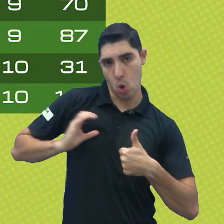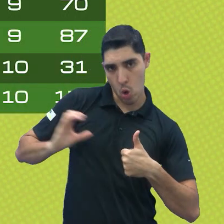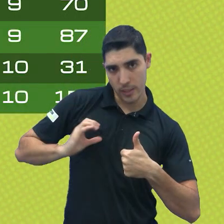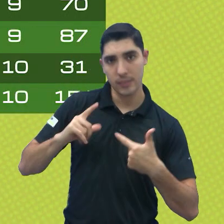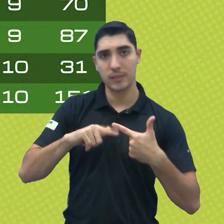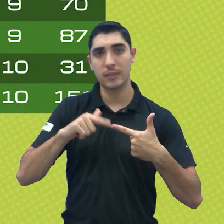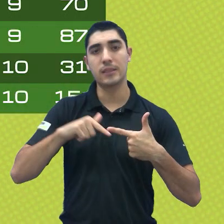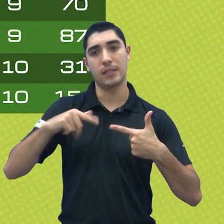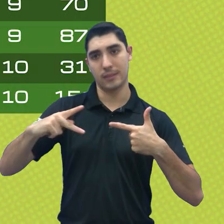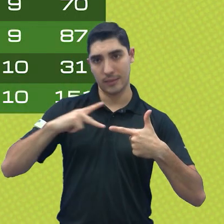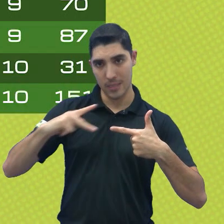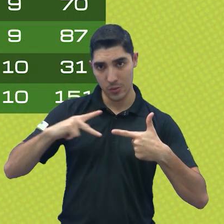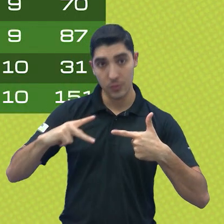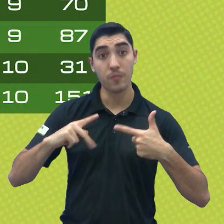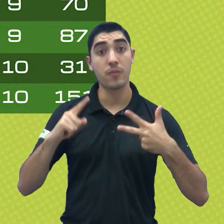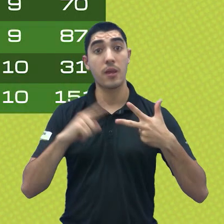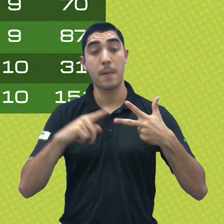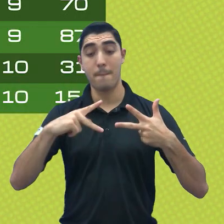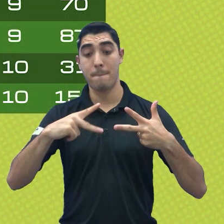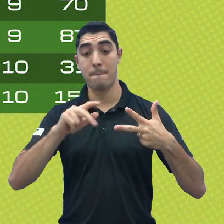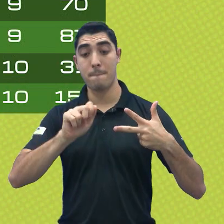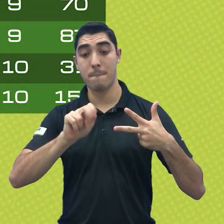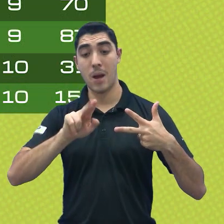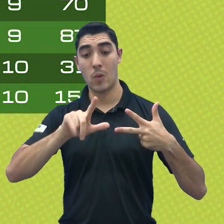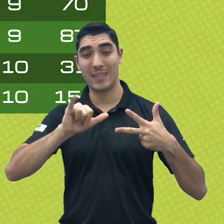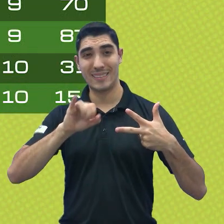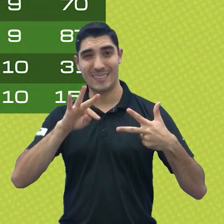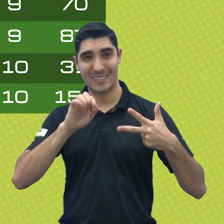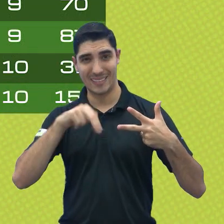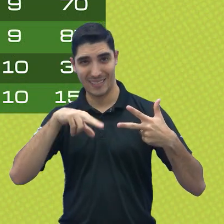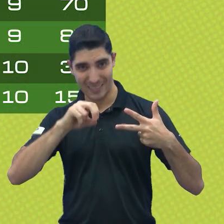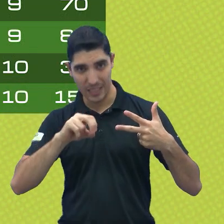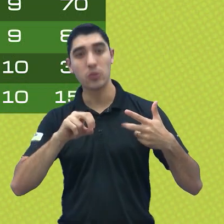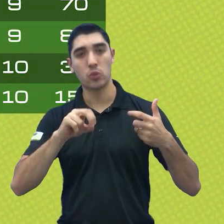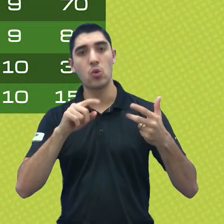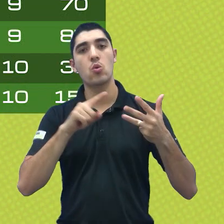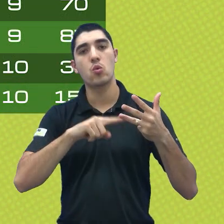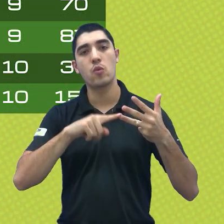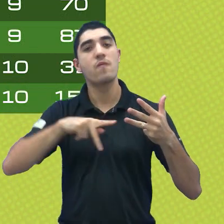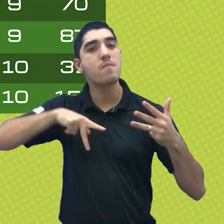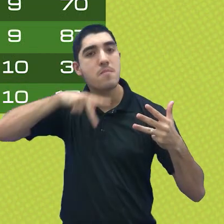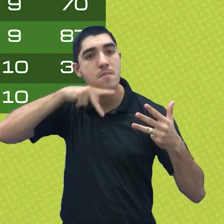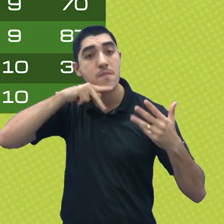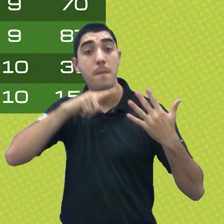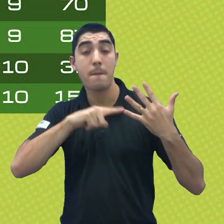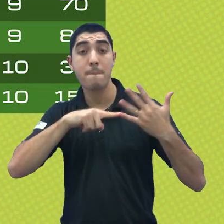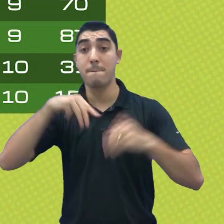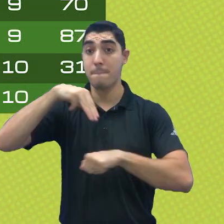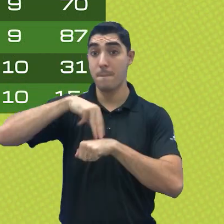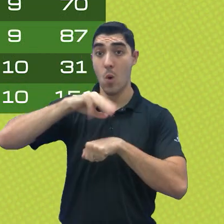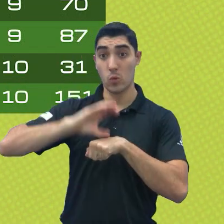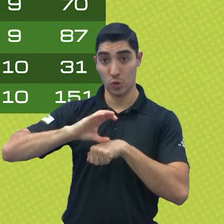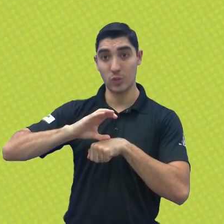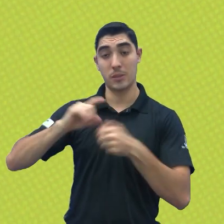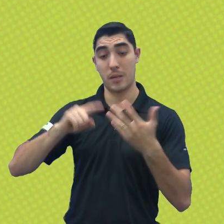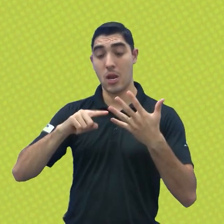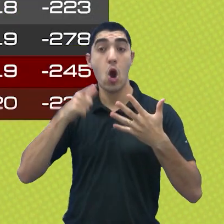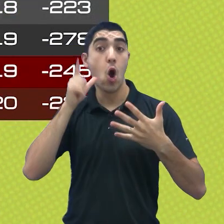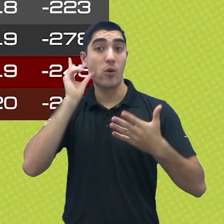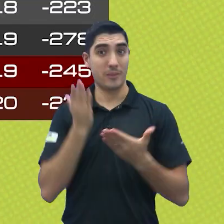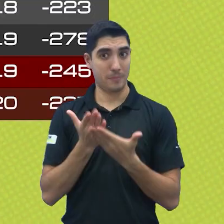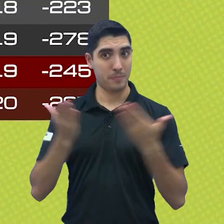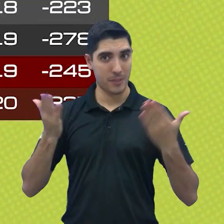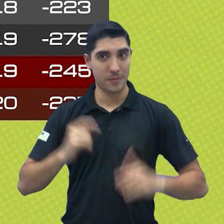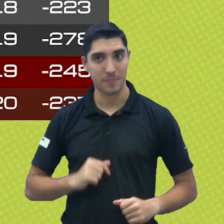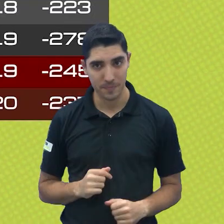de aproveitamento. Paulistano, Unifacisa e o Mogi Basquete, que, como eu disse, perdeu ontem para o Flamengo. Vira a tabela, meu